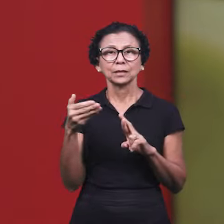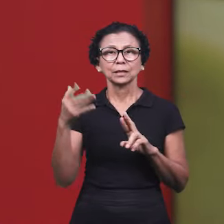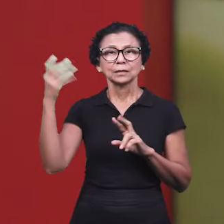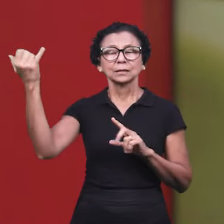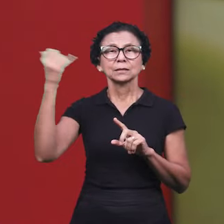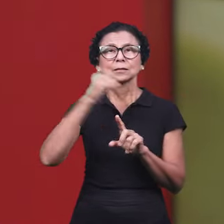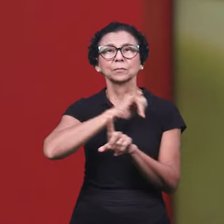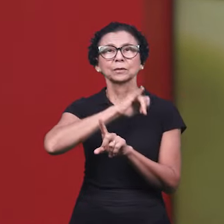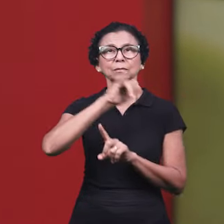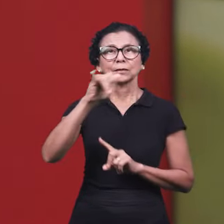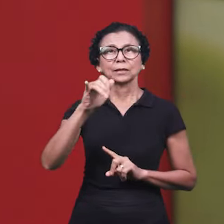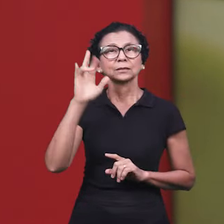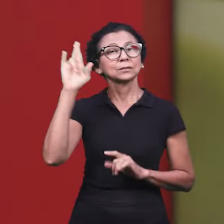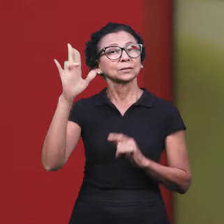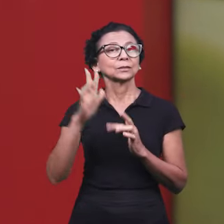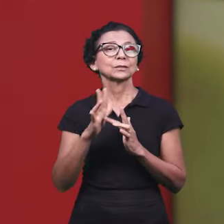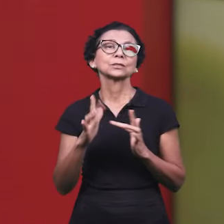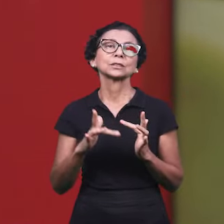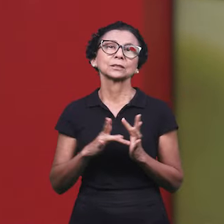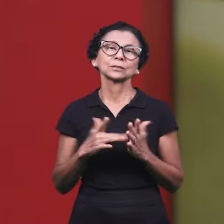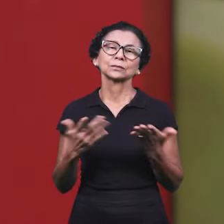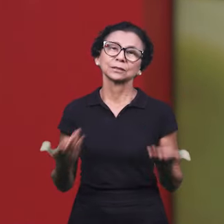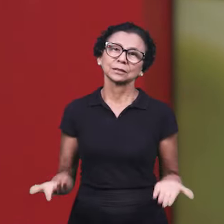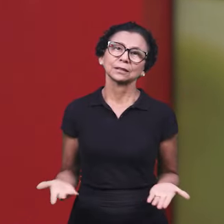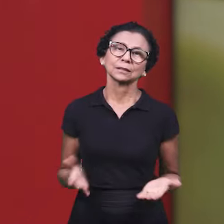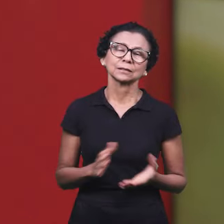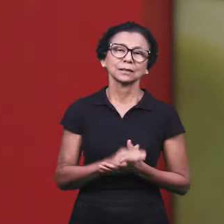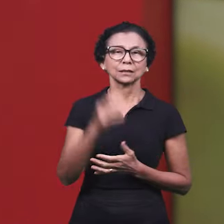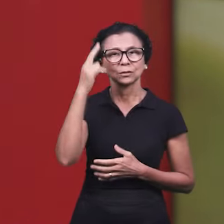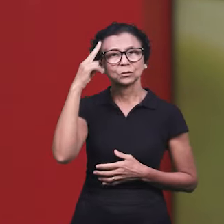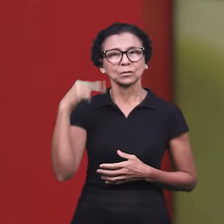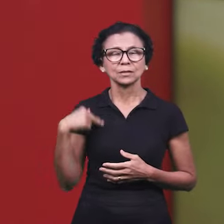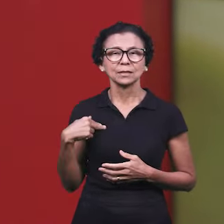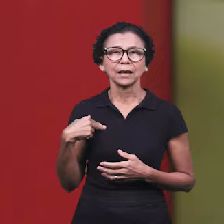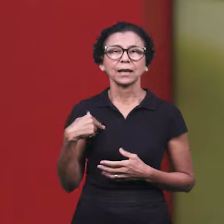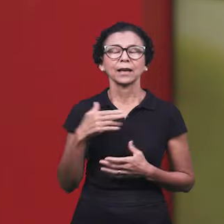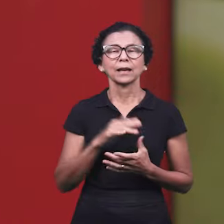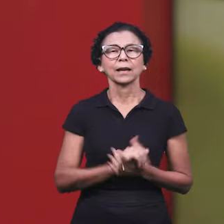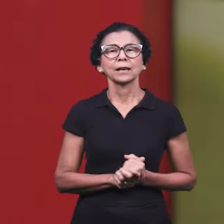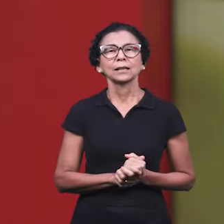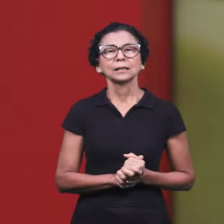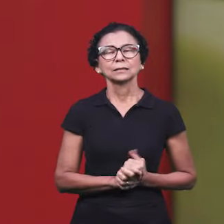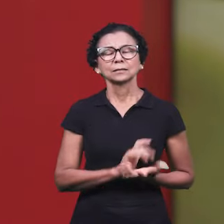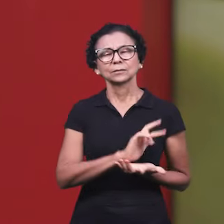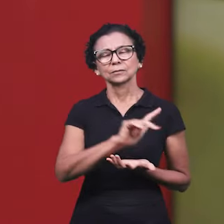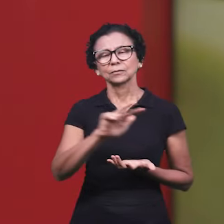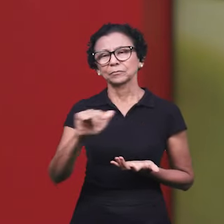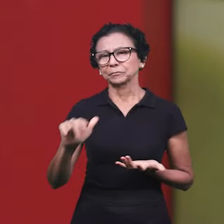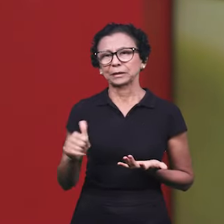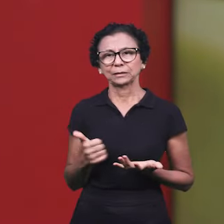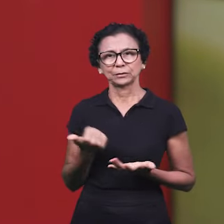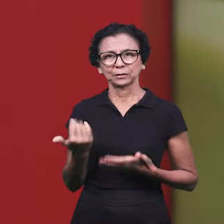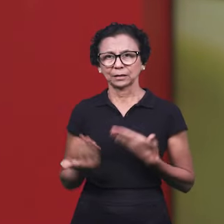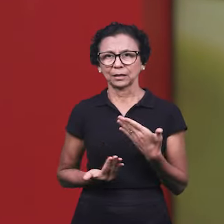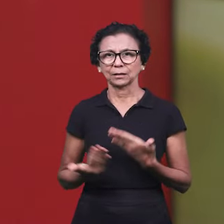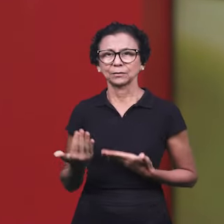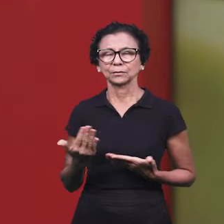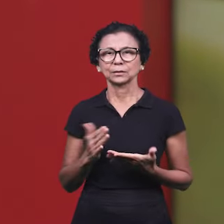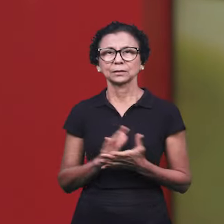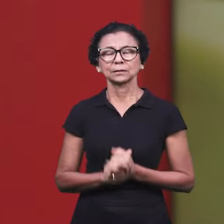Senhor Jesus Então você pega José você pega Isaac você pega tantos outros né Então essa